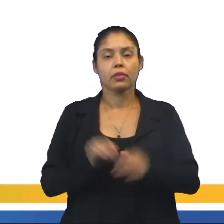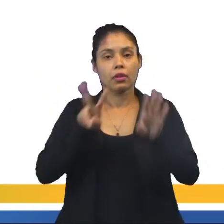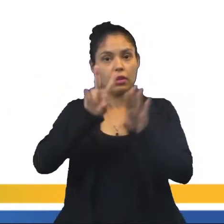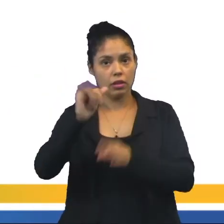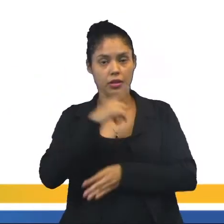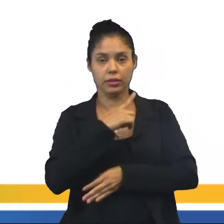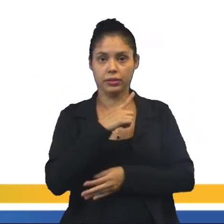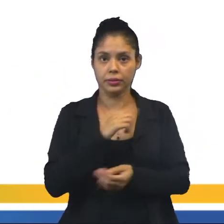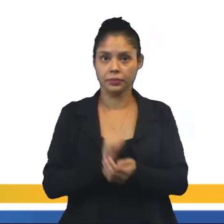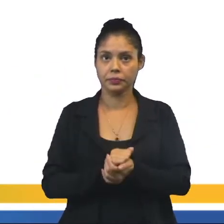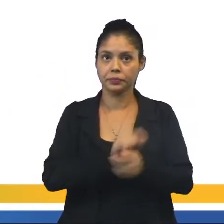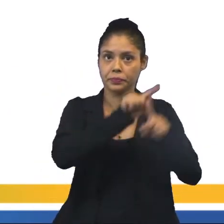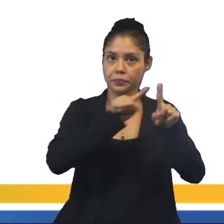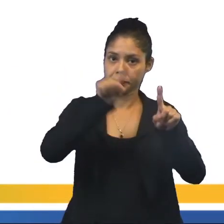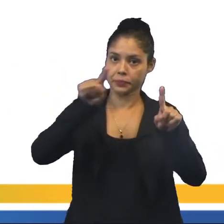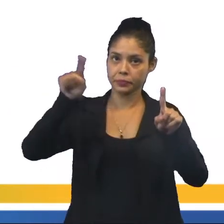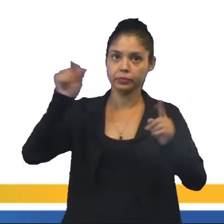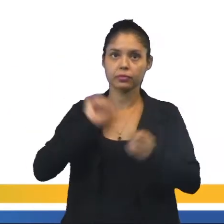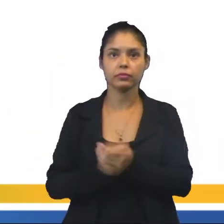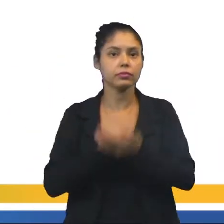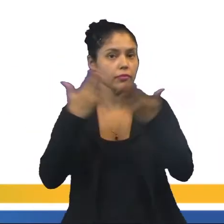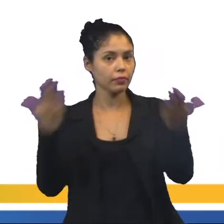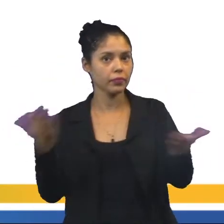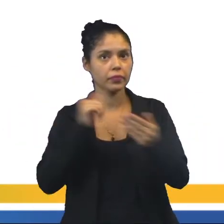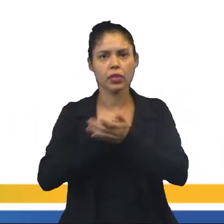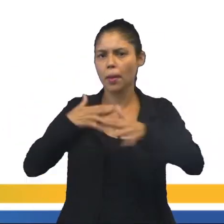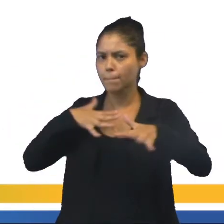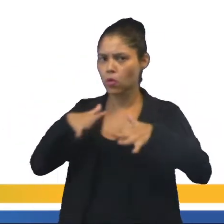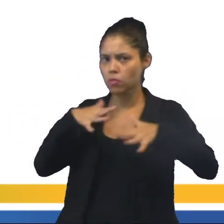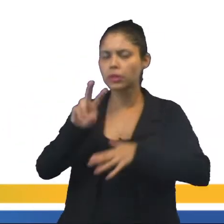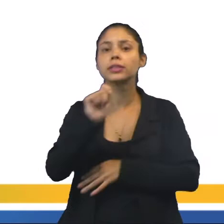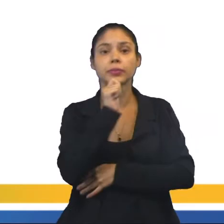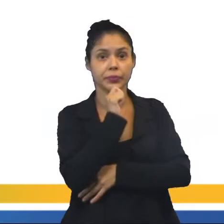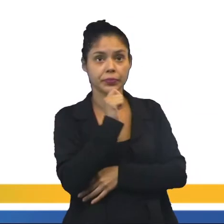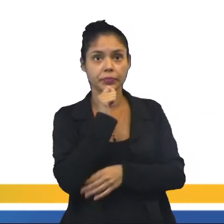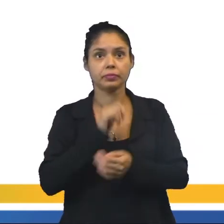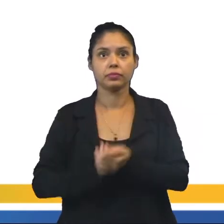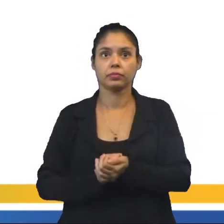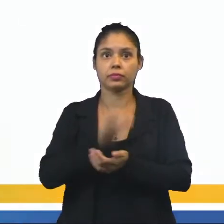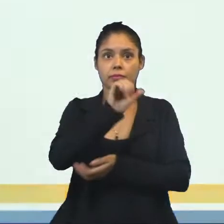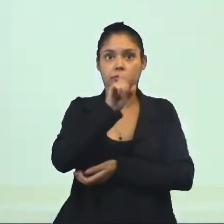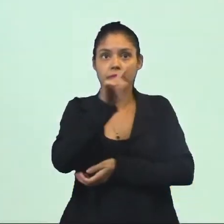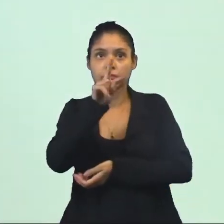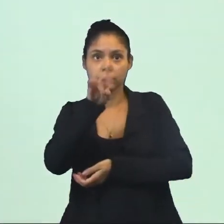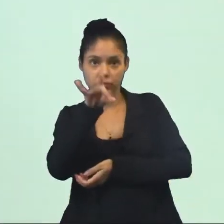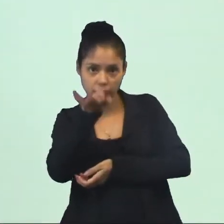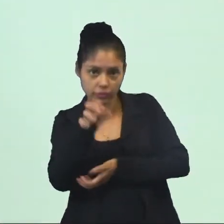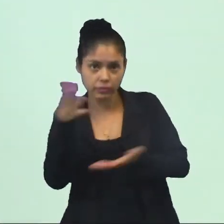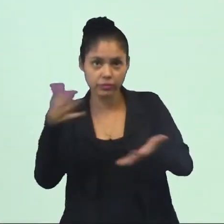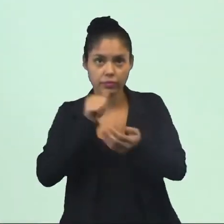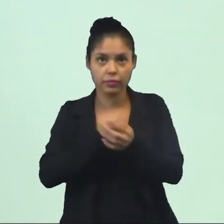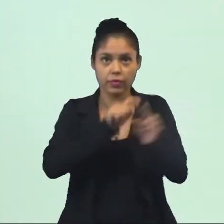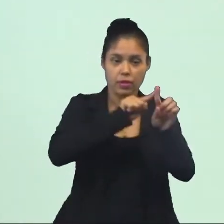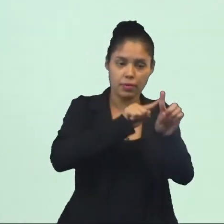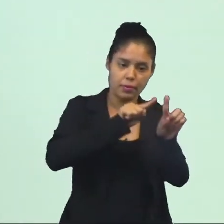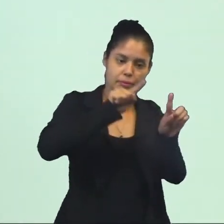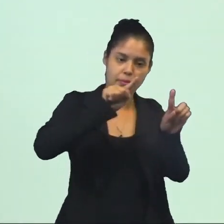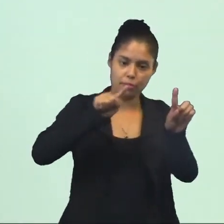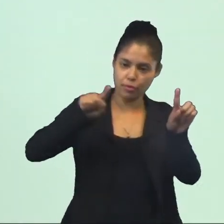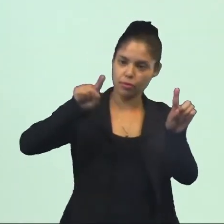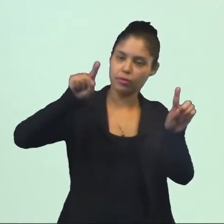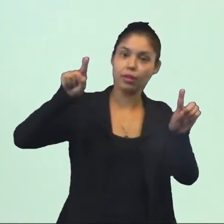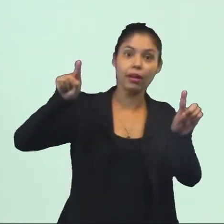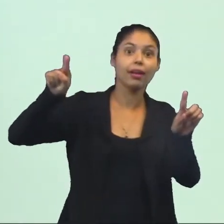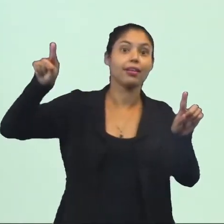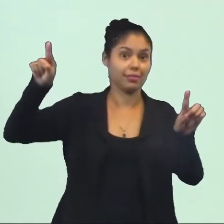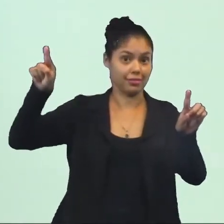ela tá a escada para subir indo aí então esse movimento aí eu tô ascendente né eu tô ascendente tô